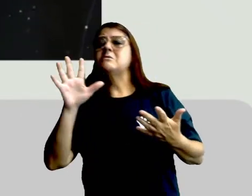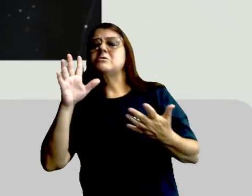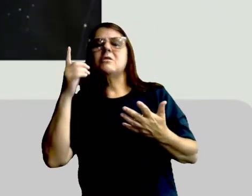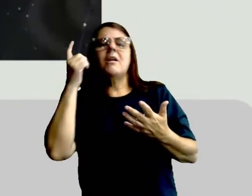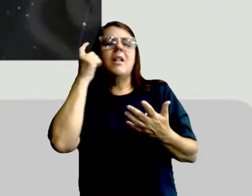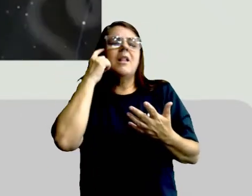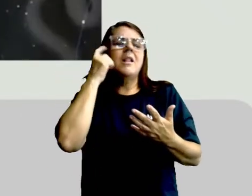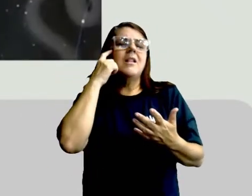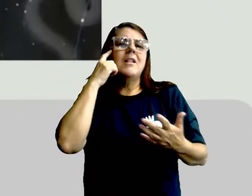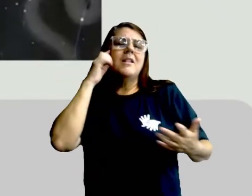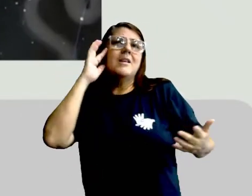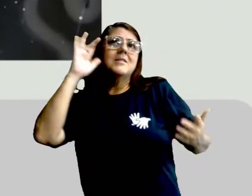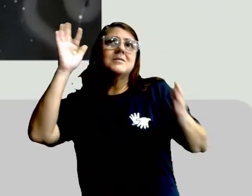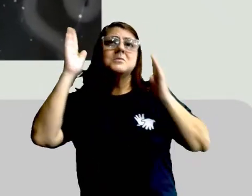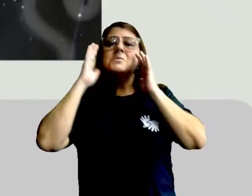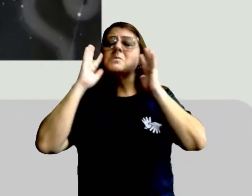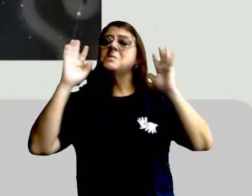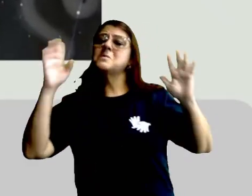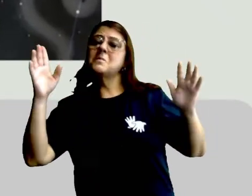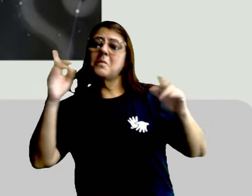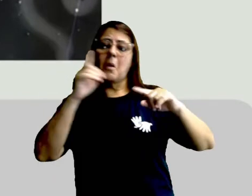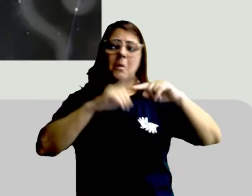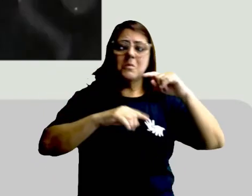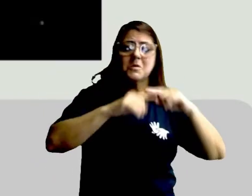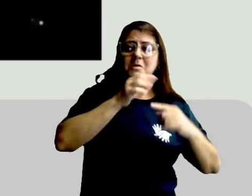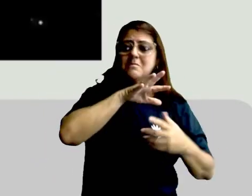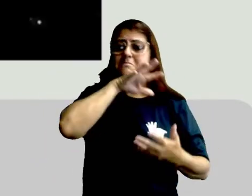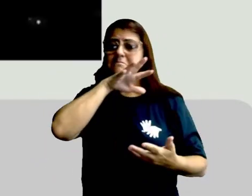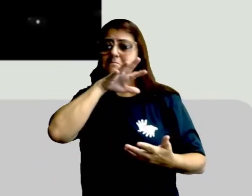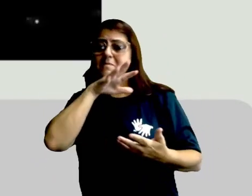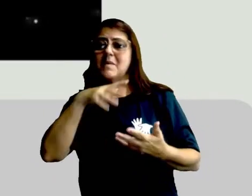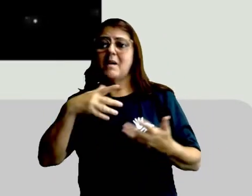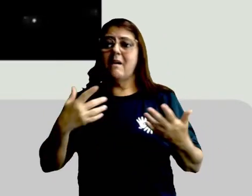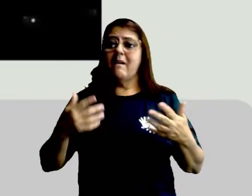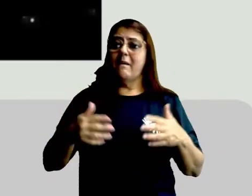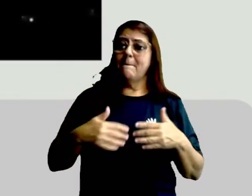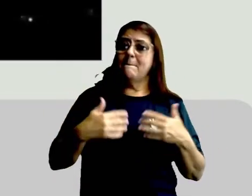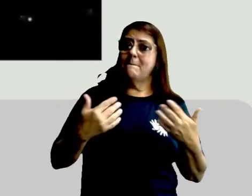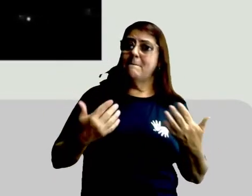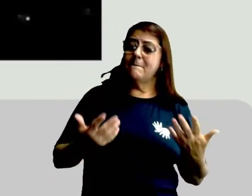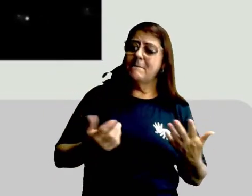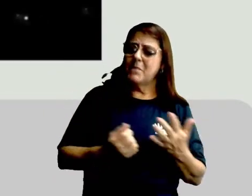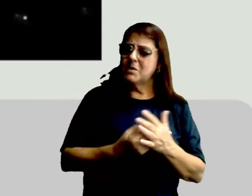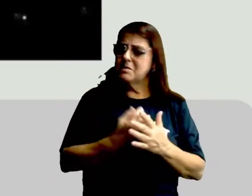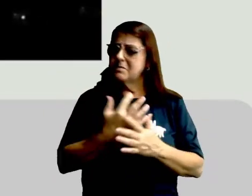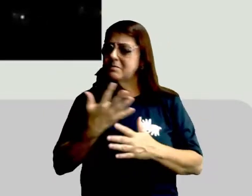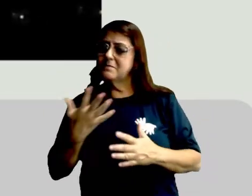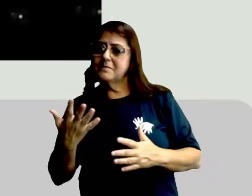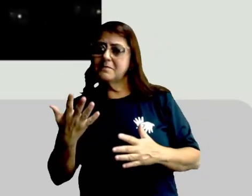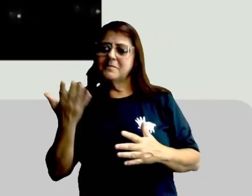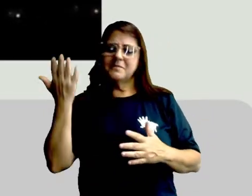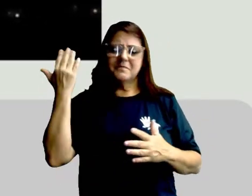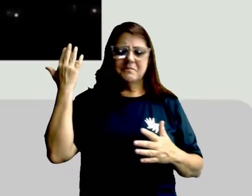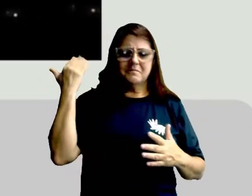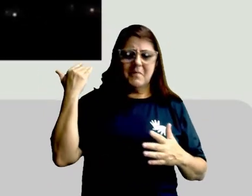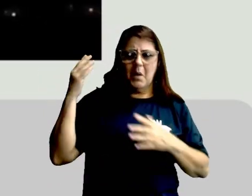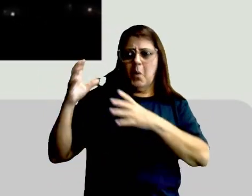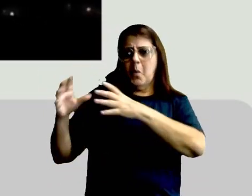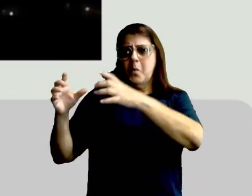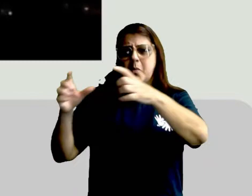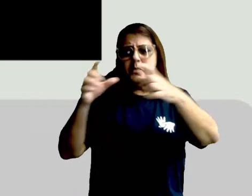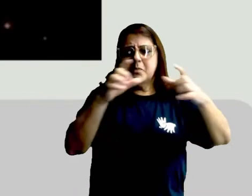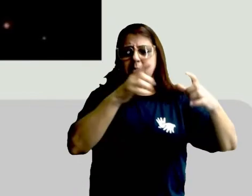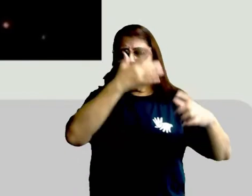lendas, mitos, animais e objetos. Dessa maneira, inúmeras civilizações de diversas regiões